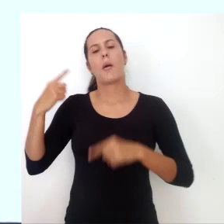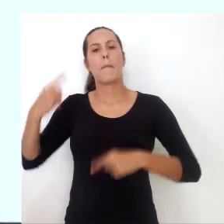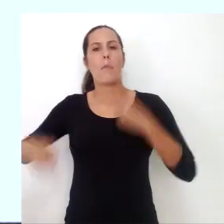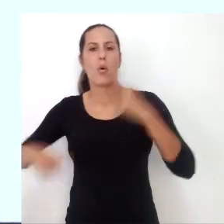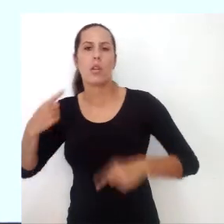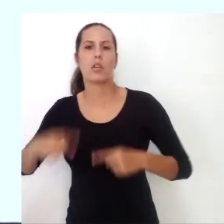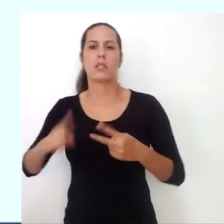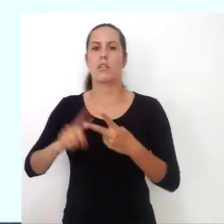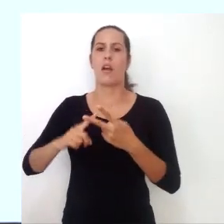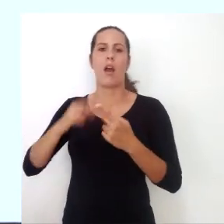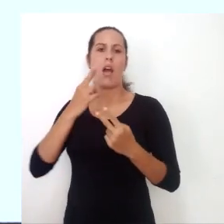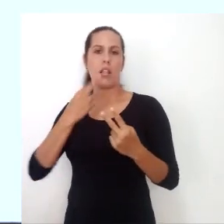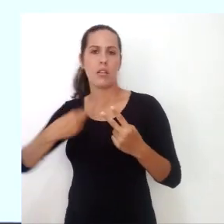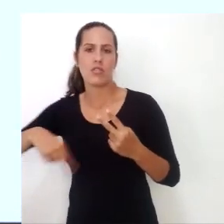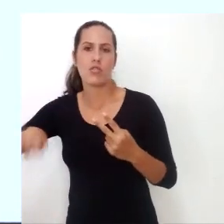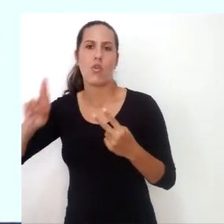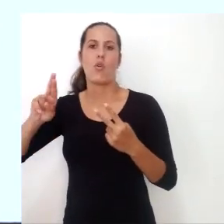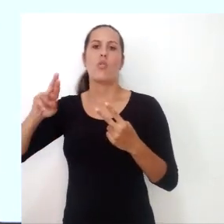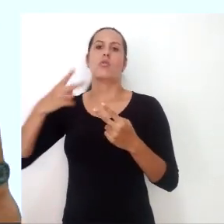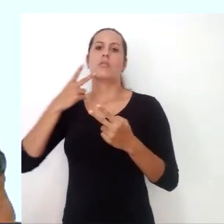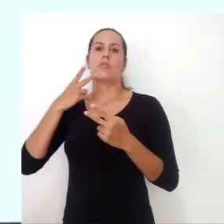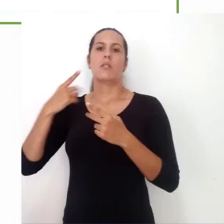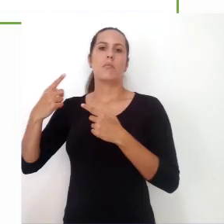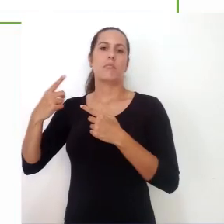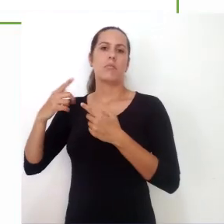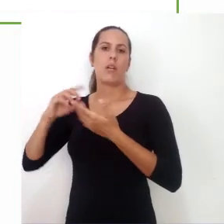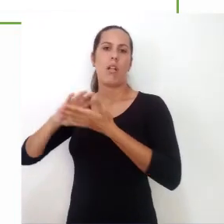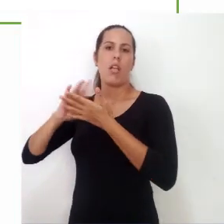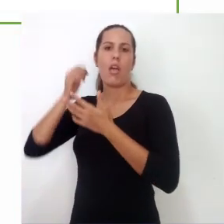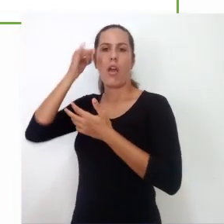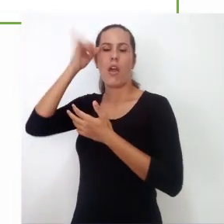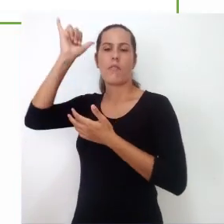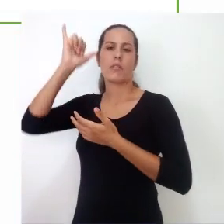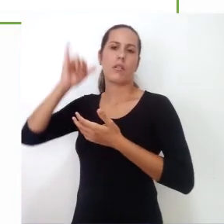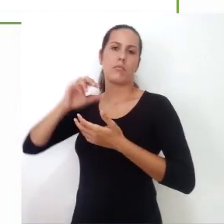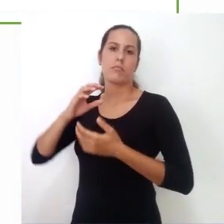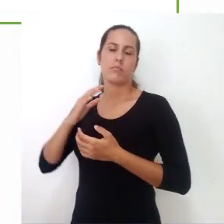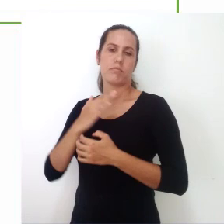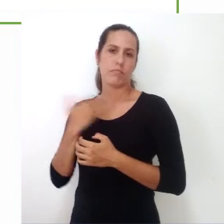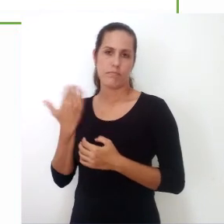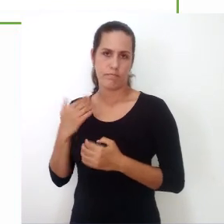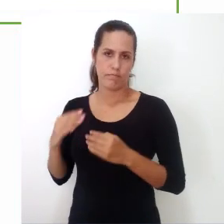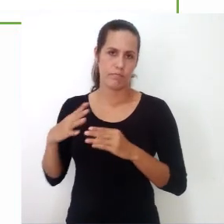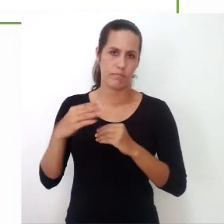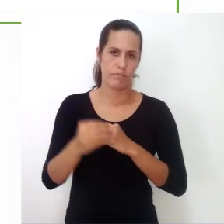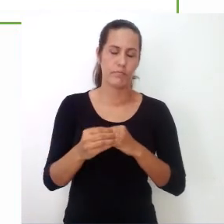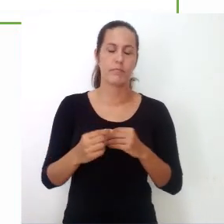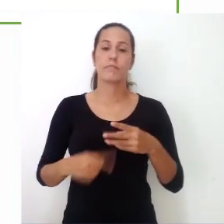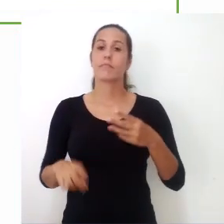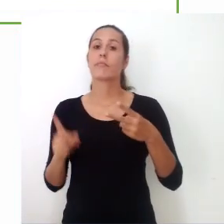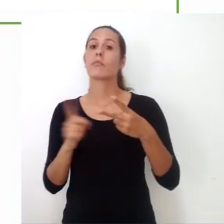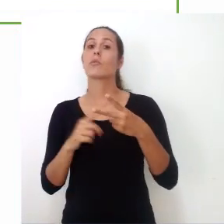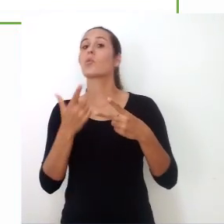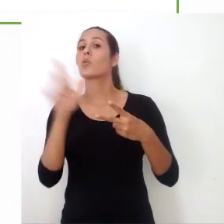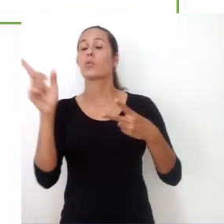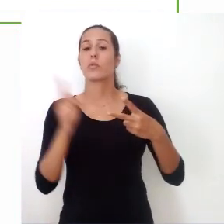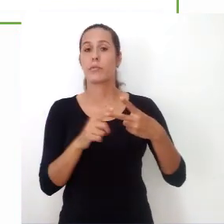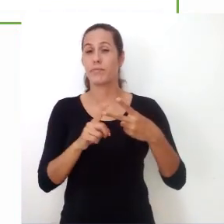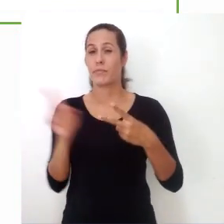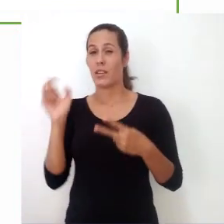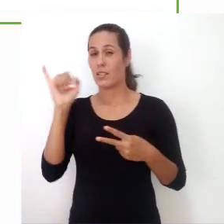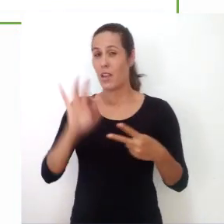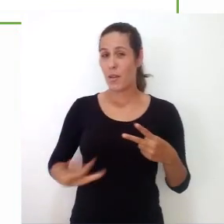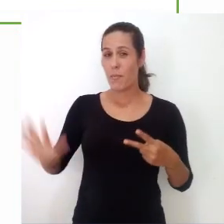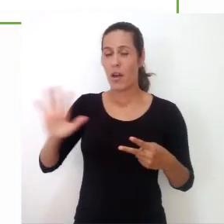da perseguição. Vamos para uma próxima imagem. Nós temos aqui uma questão bem atual, a exploração.